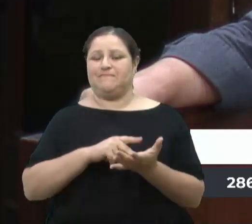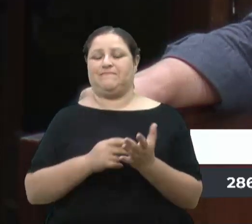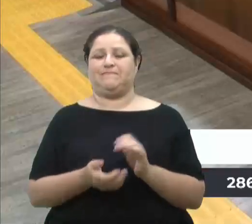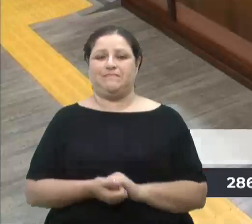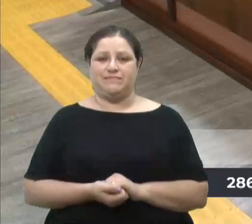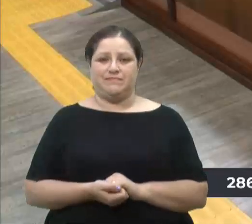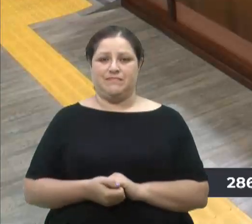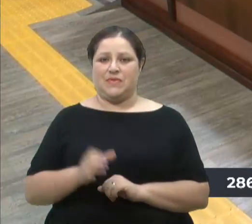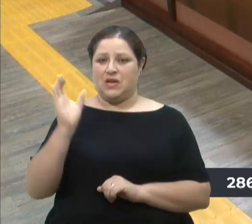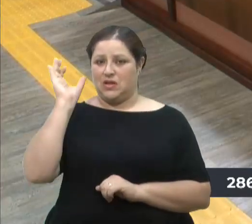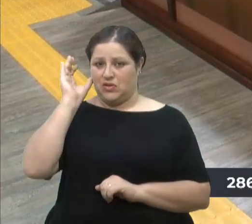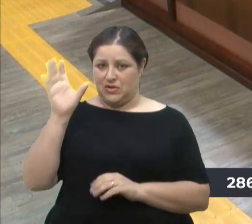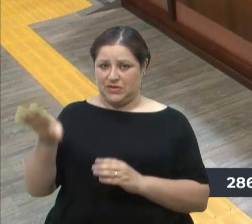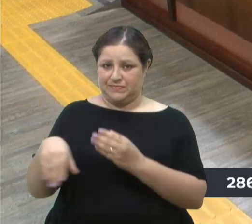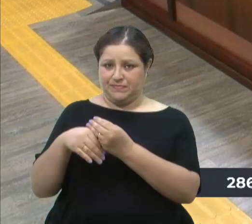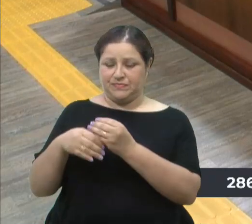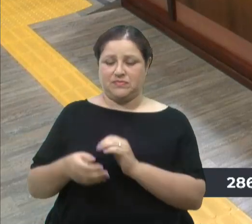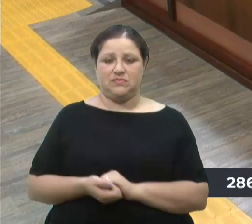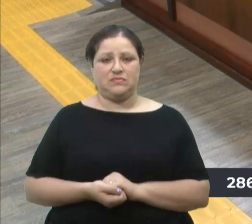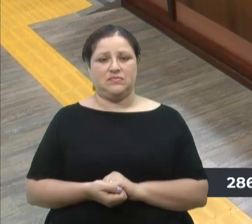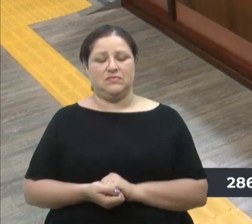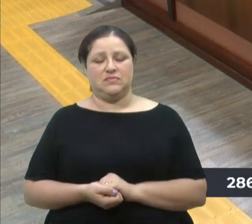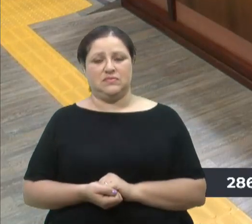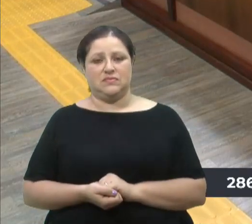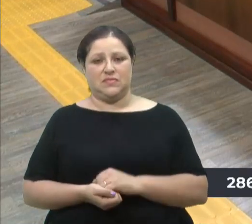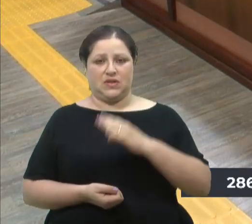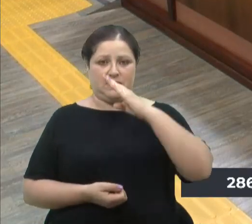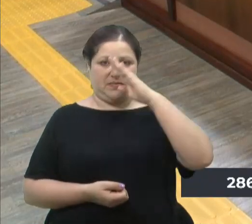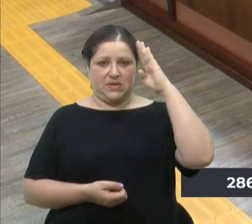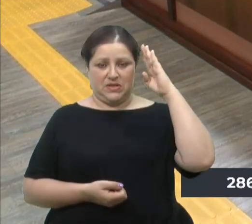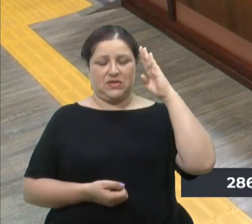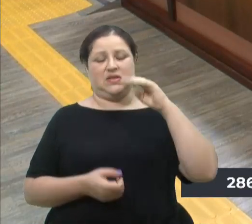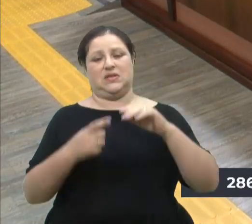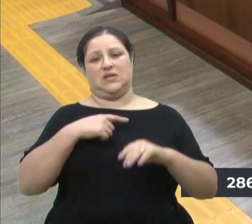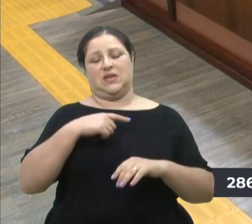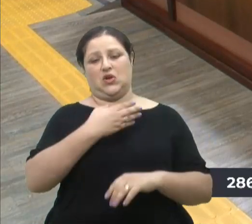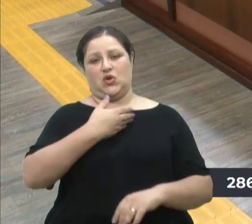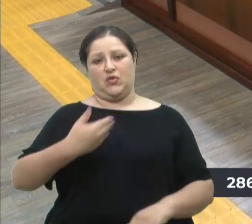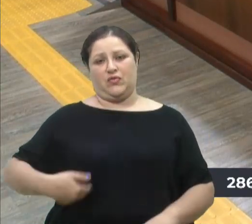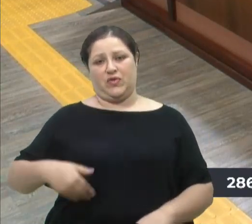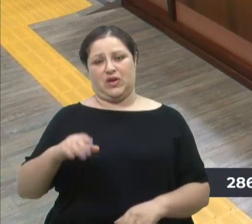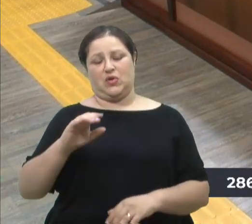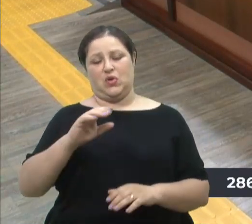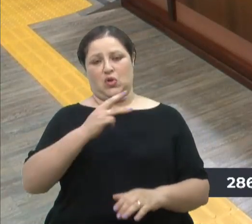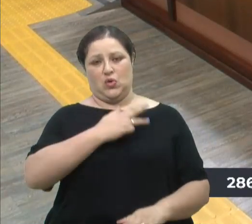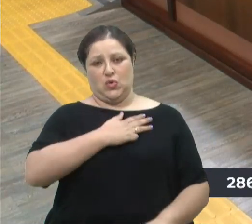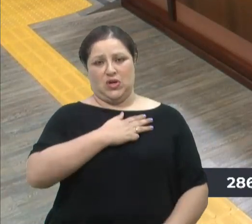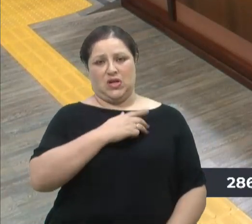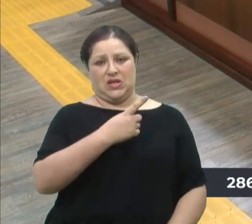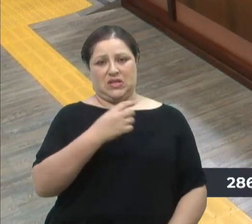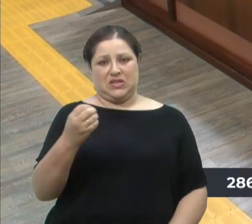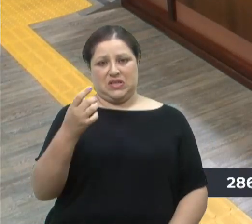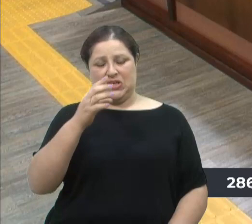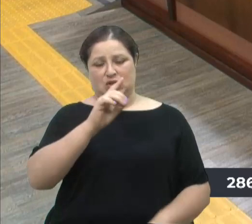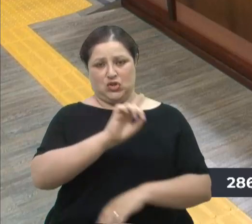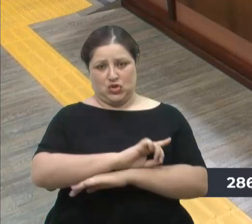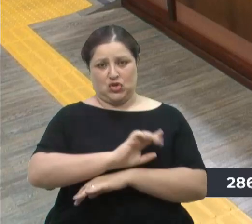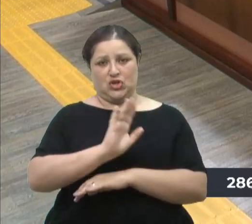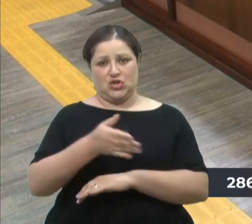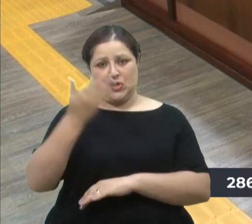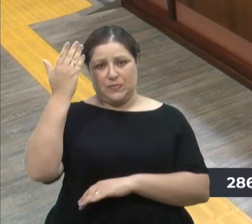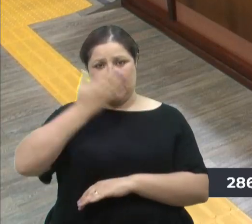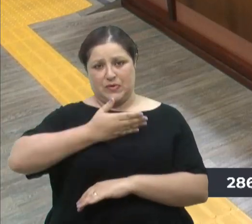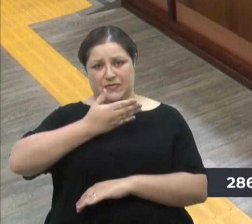parte Vereador Bressan 100 dias de governo Lula realmente além de já